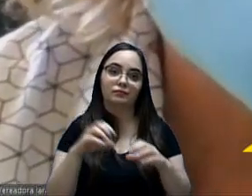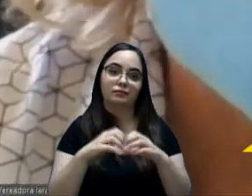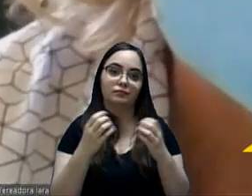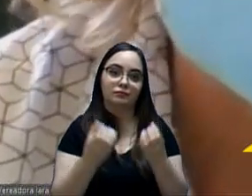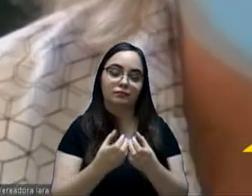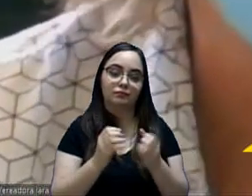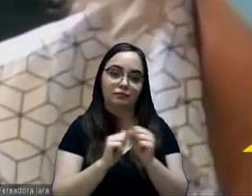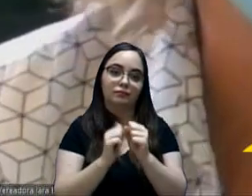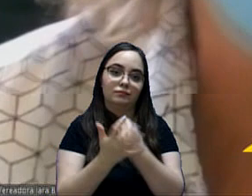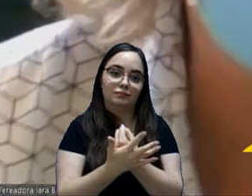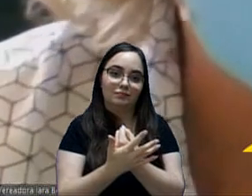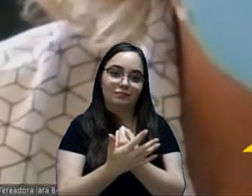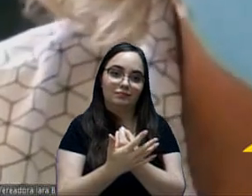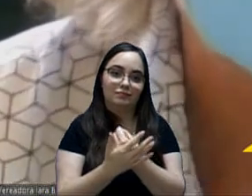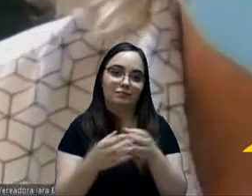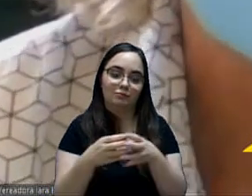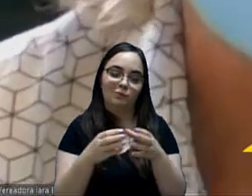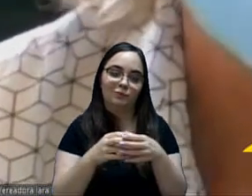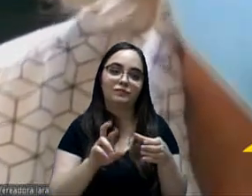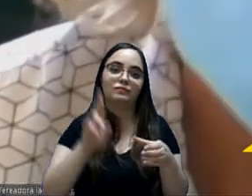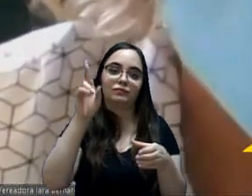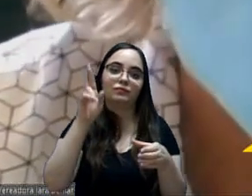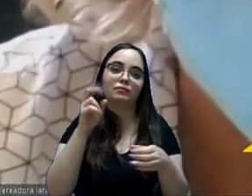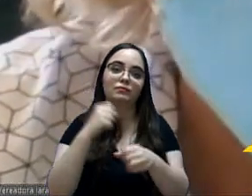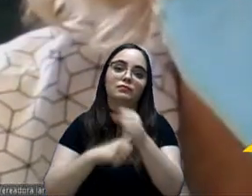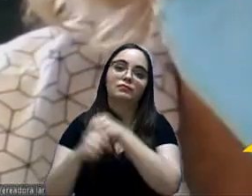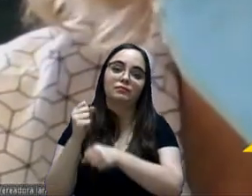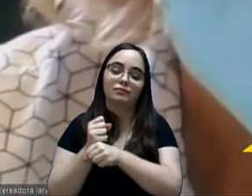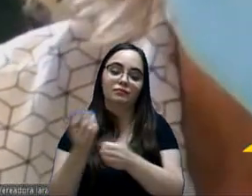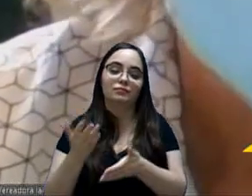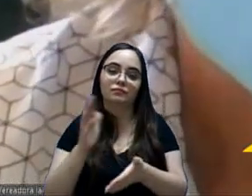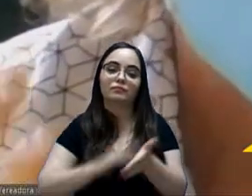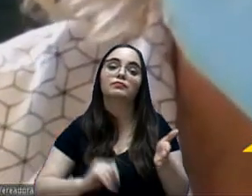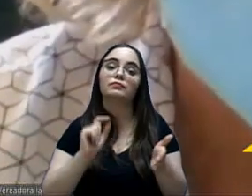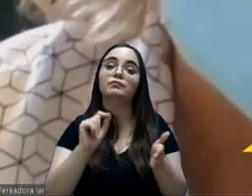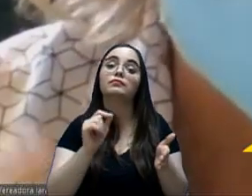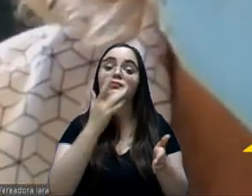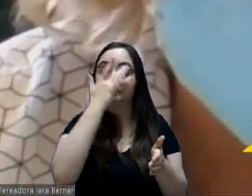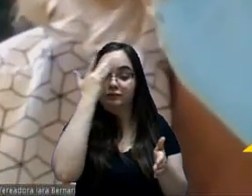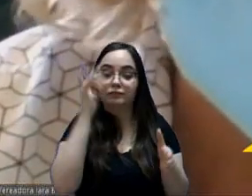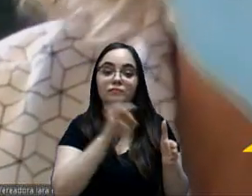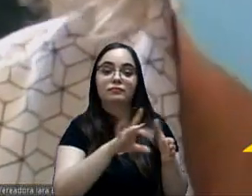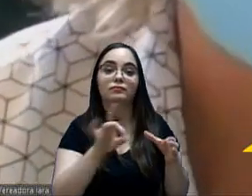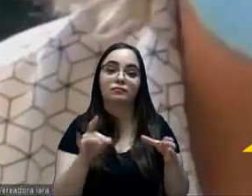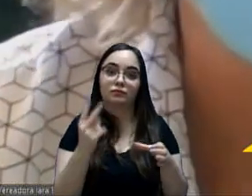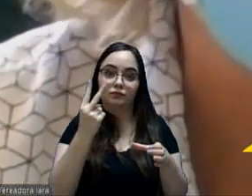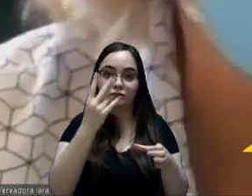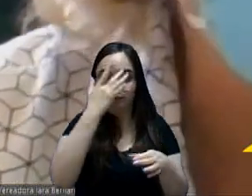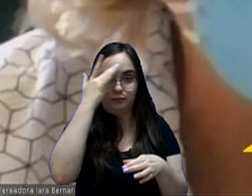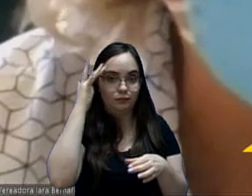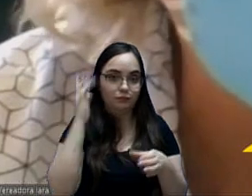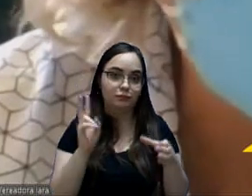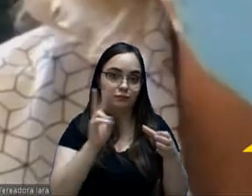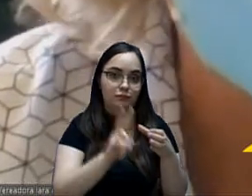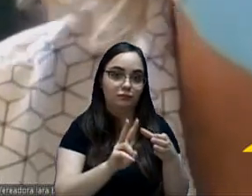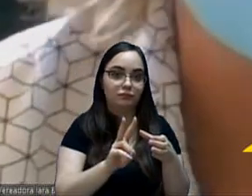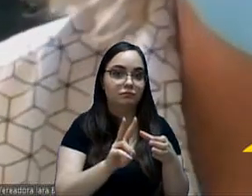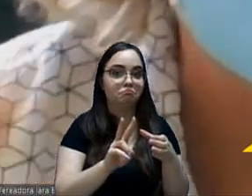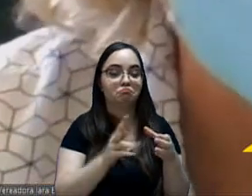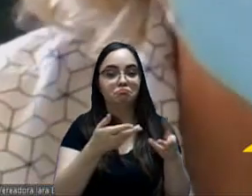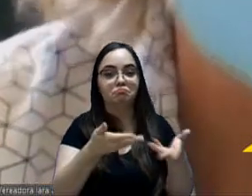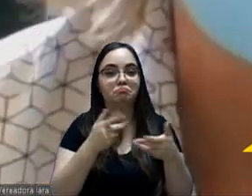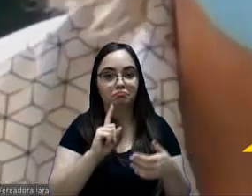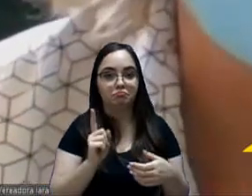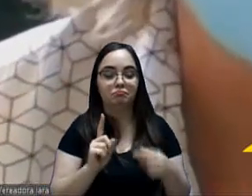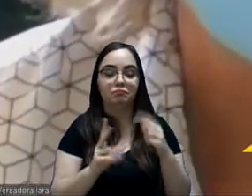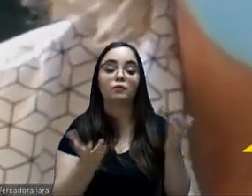do Covid-19 que existiu ano passado e foi reativado agora. Volto a repetir, duas pessoas que participavam não foram mais convidadas.